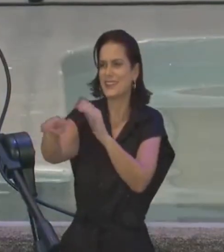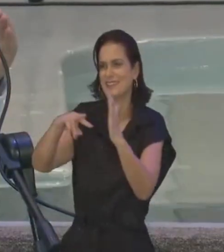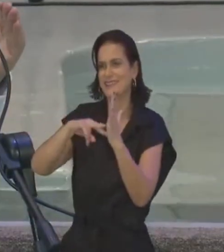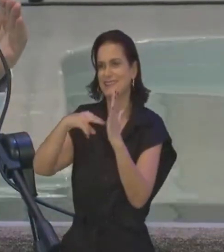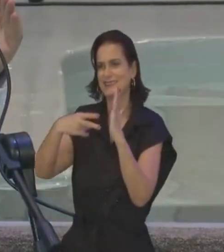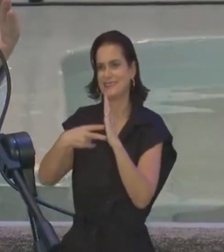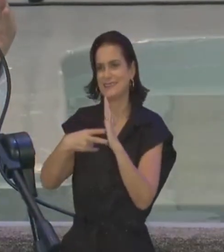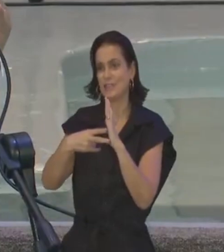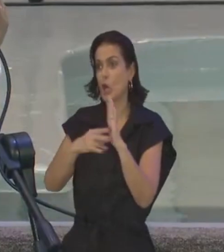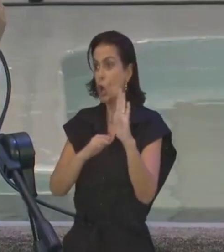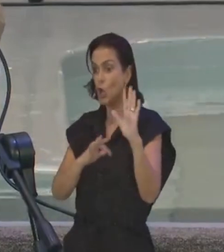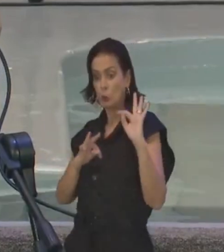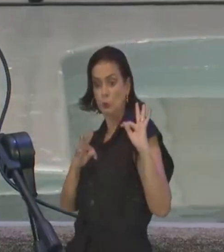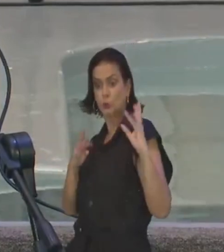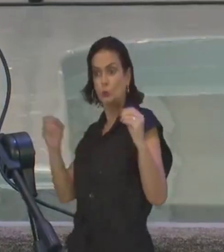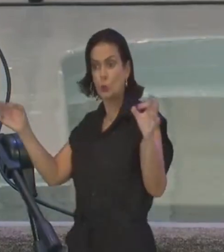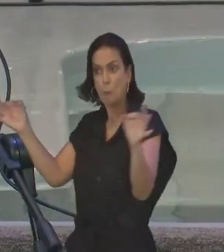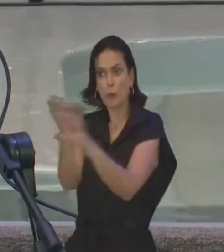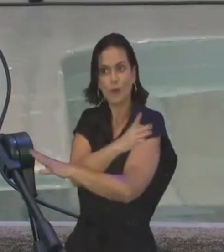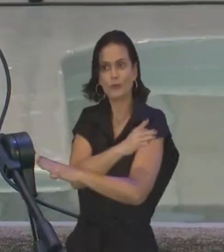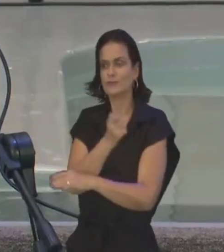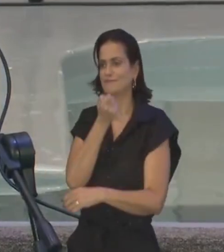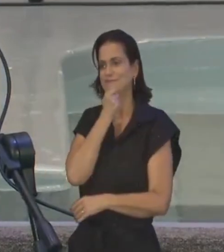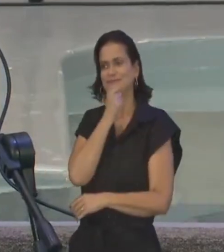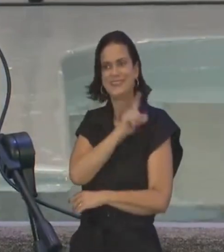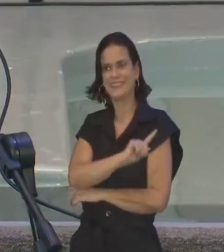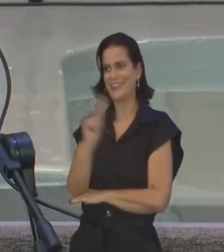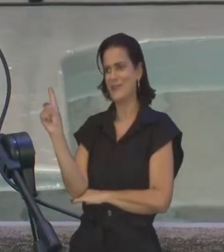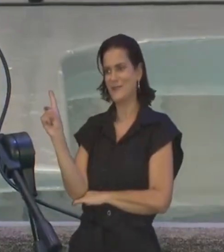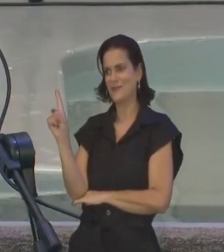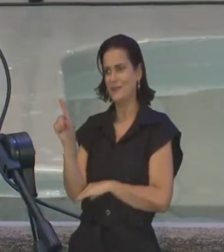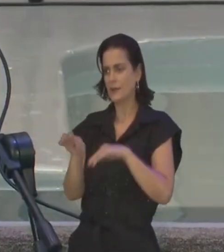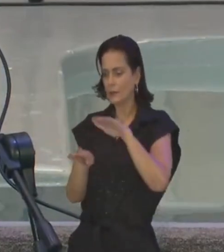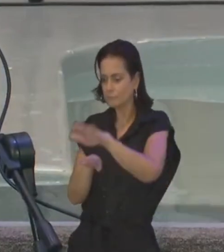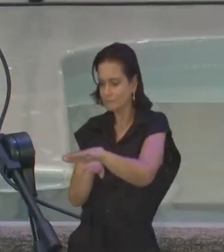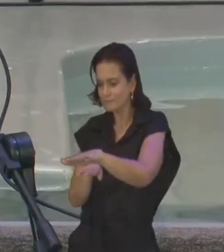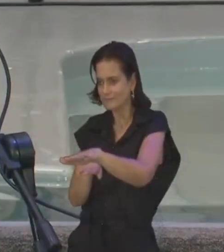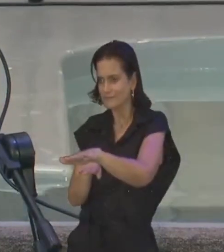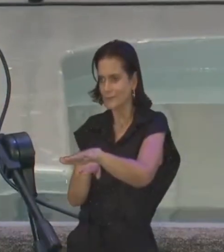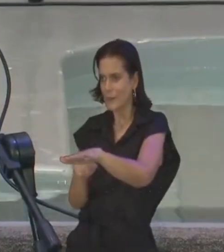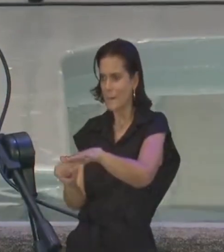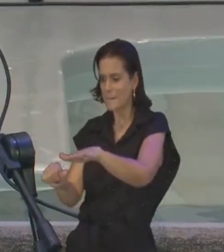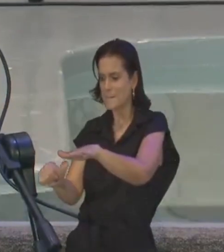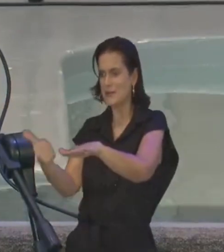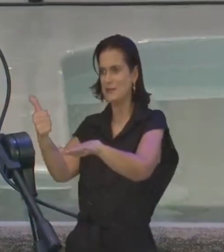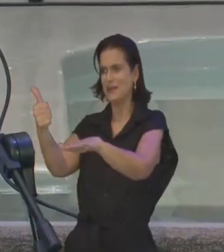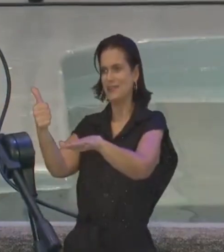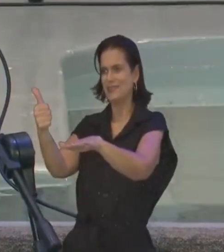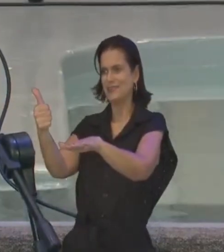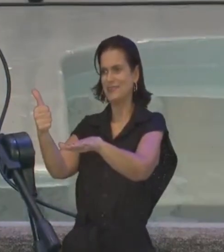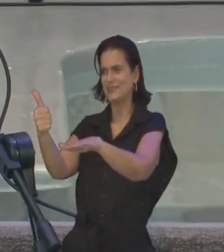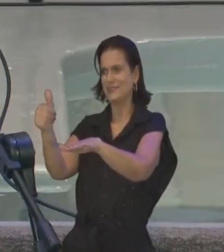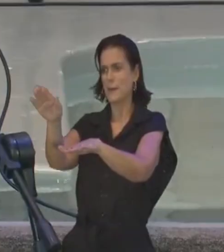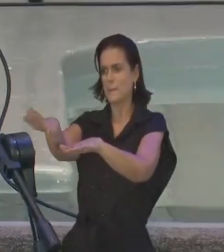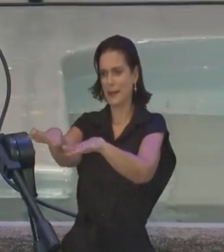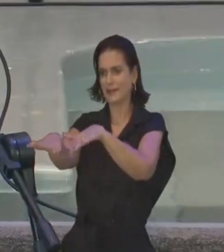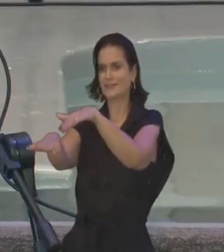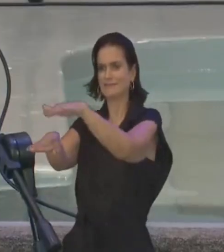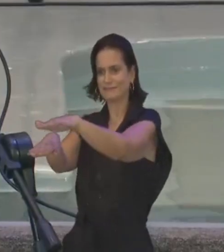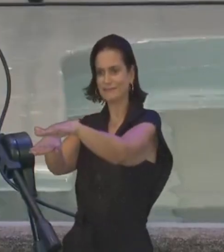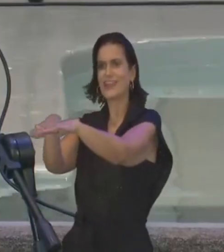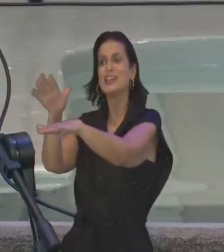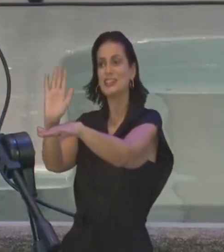mas não todos os passos. Um passo está sendo dado, aliás, alguns passos já